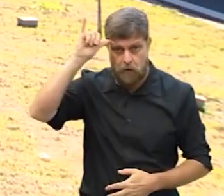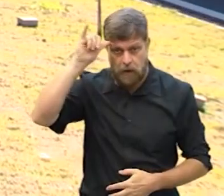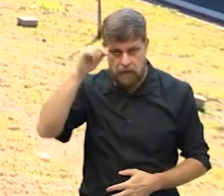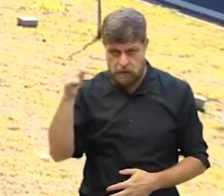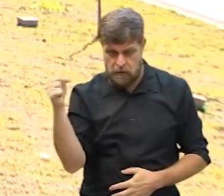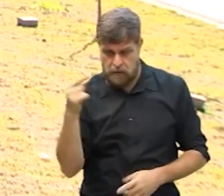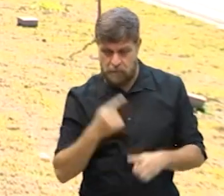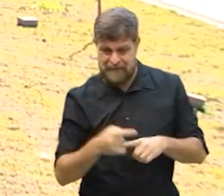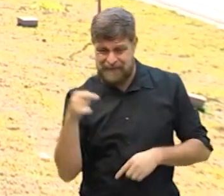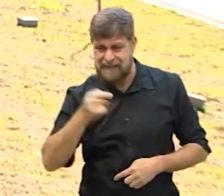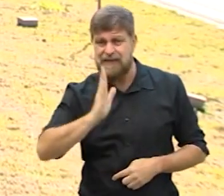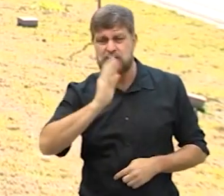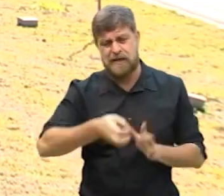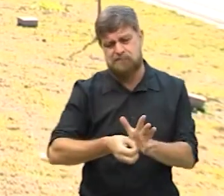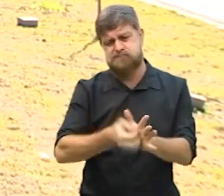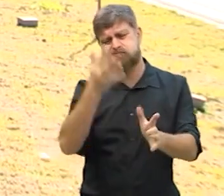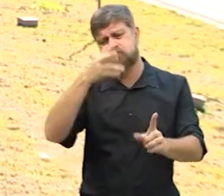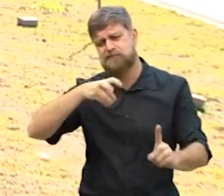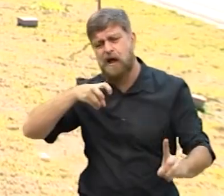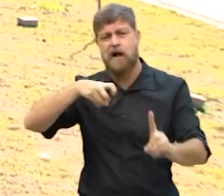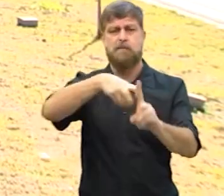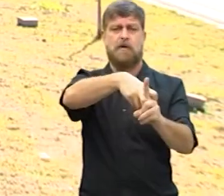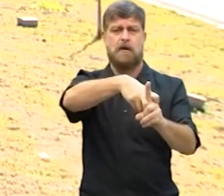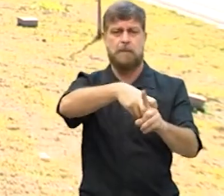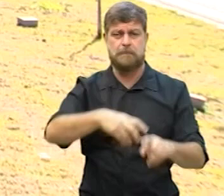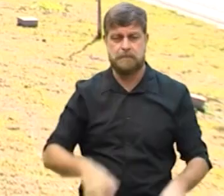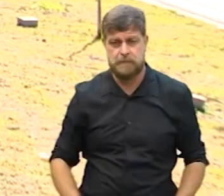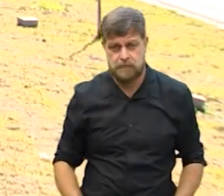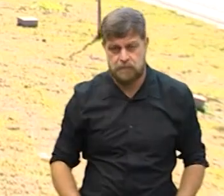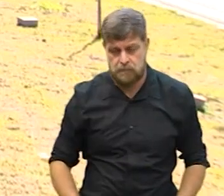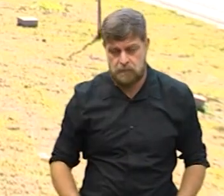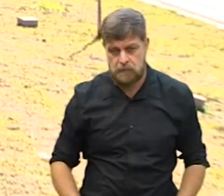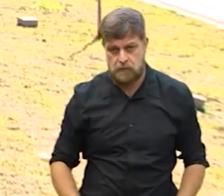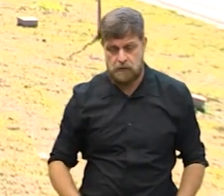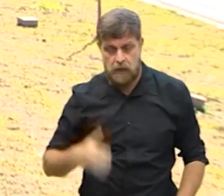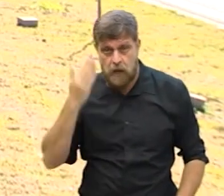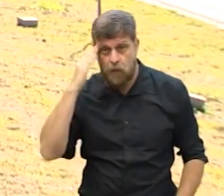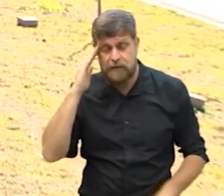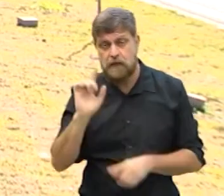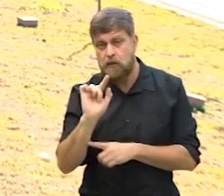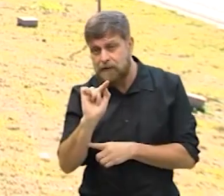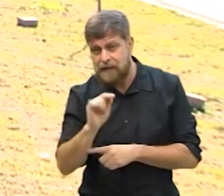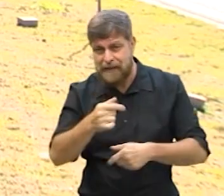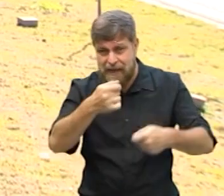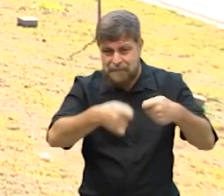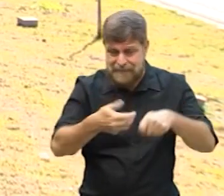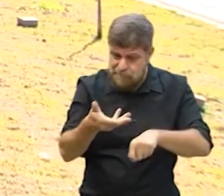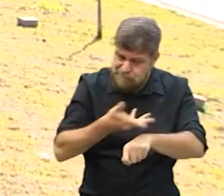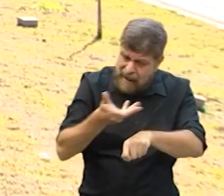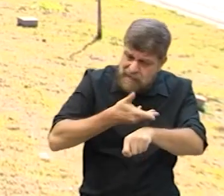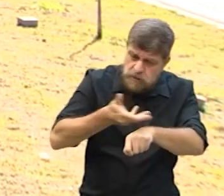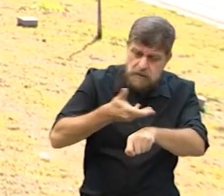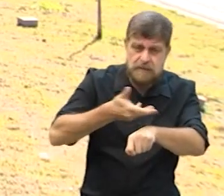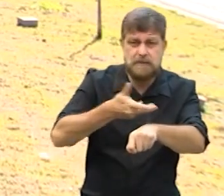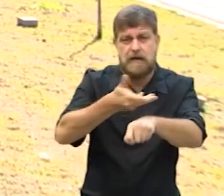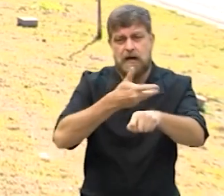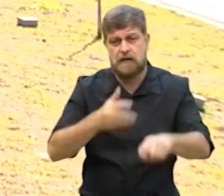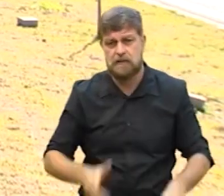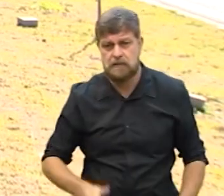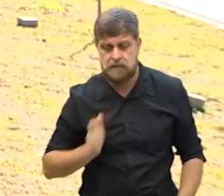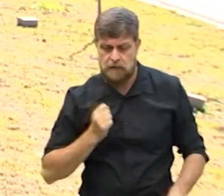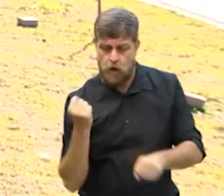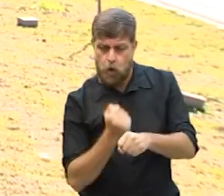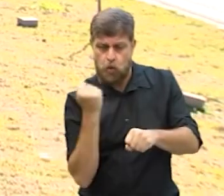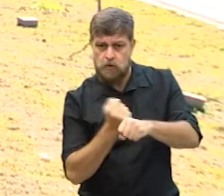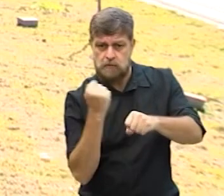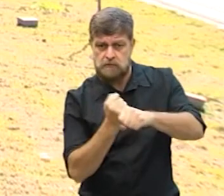Dunlop, justamente onde já houveram vários acidentes. E, no nosso modo de entender, é preciso